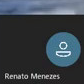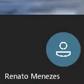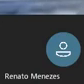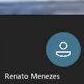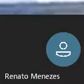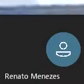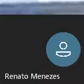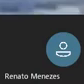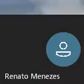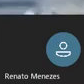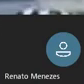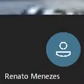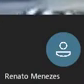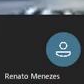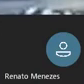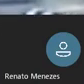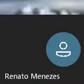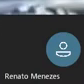Nem viu.